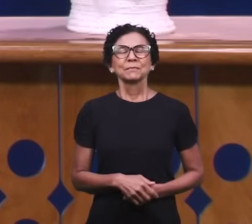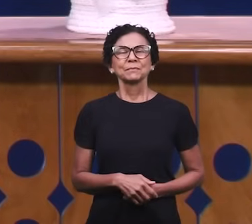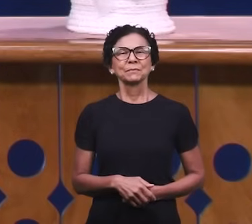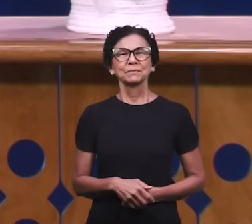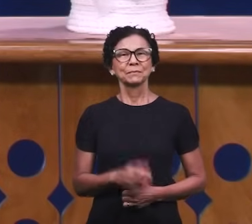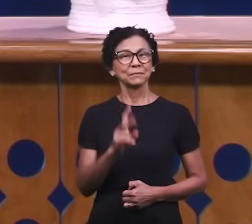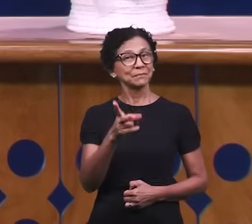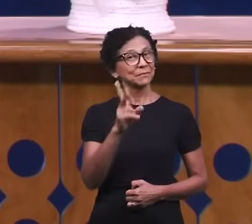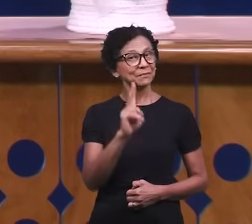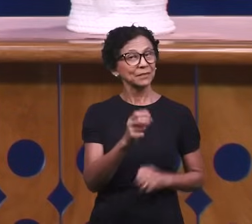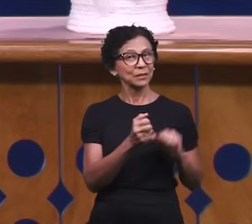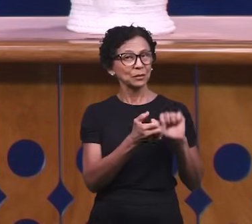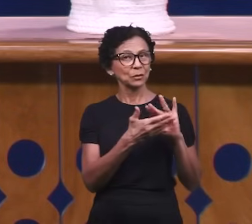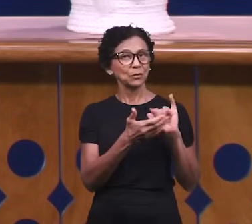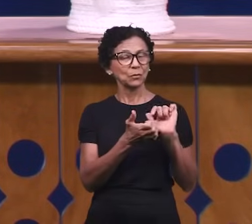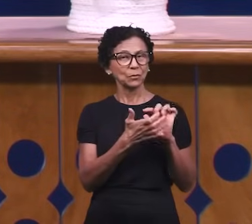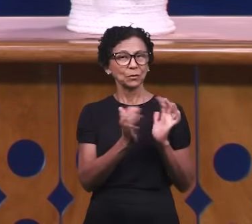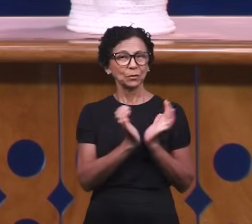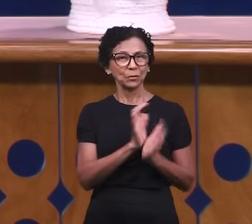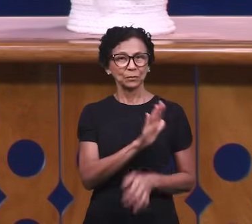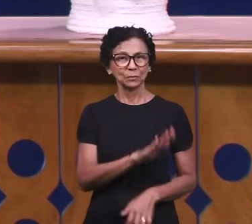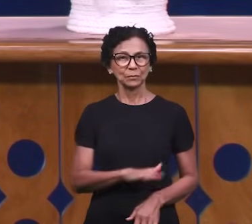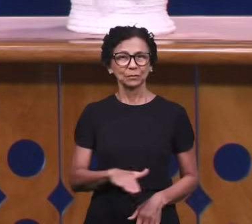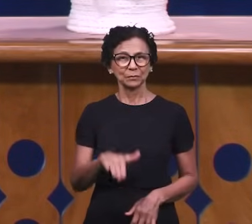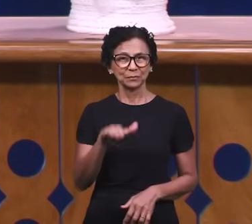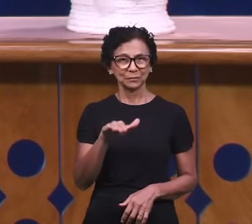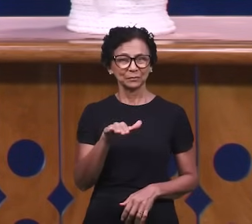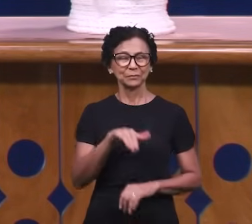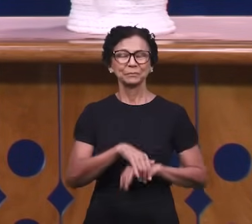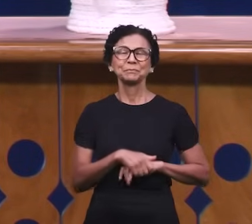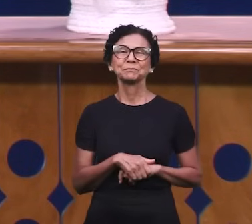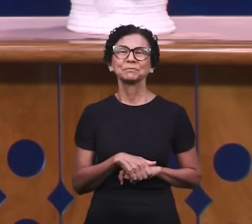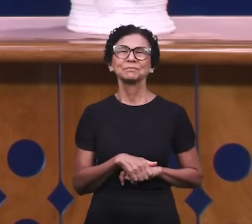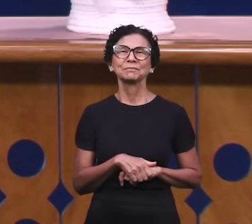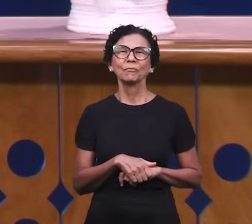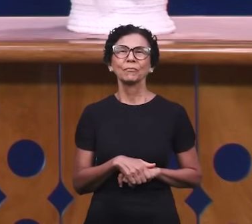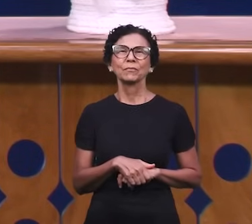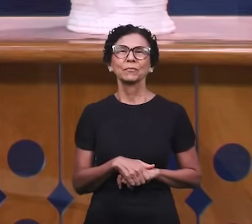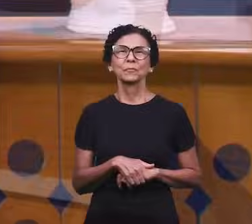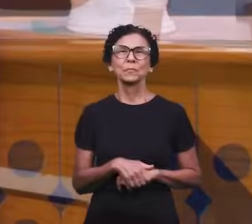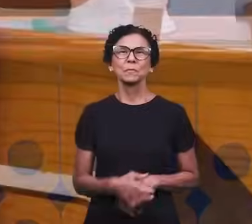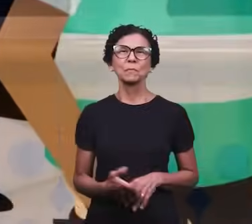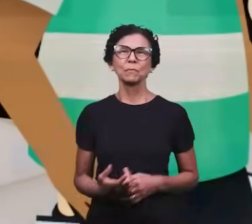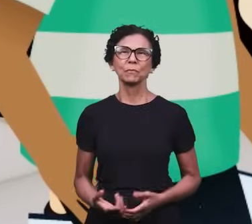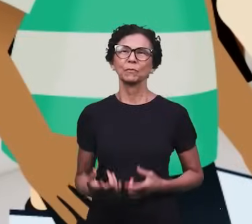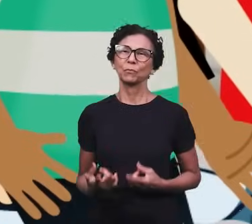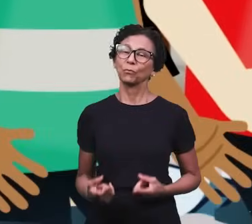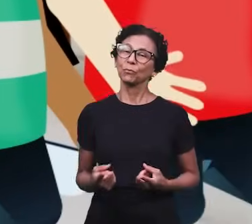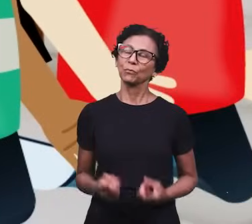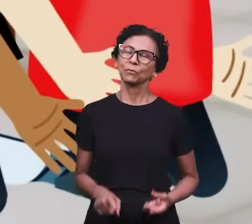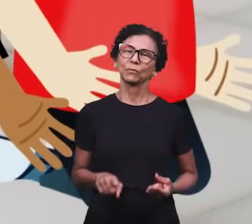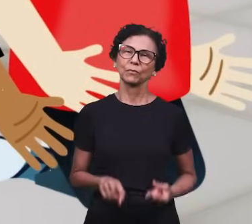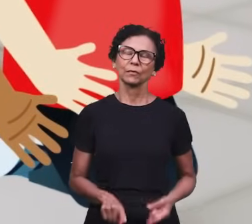Amém. Vamos continuar adorando o Senhor com mais um hino, juntamente com as crianças, adorando o nosso Deus.